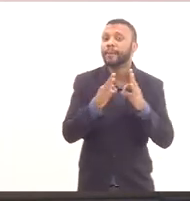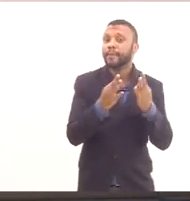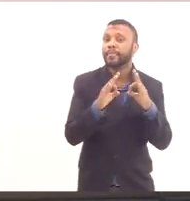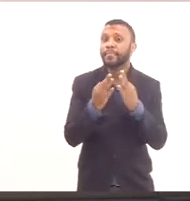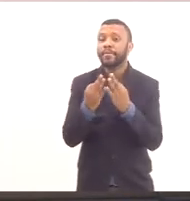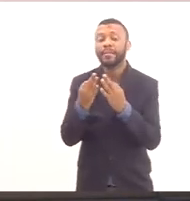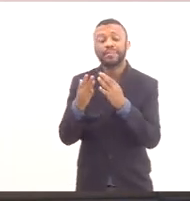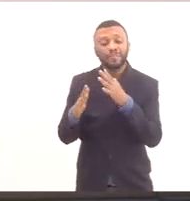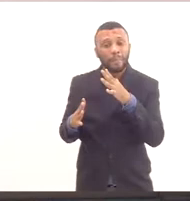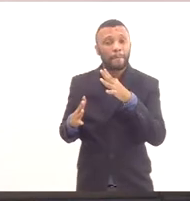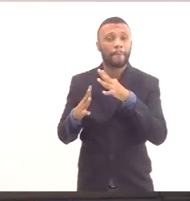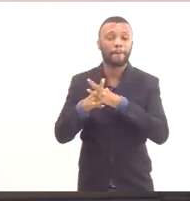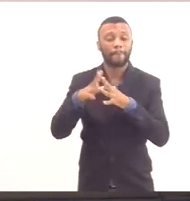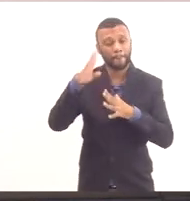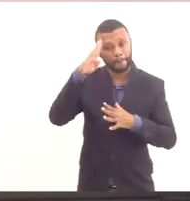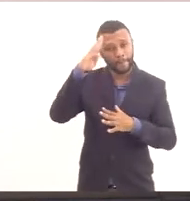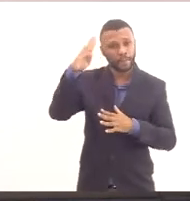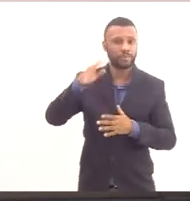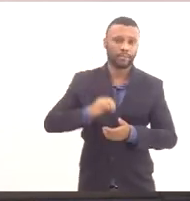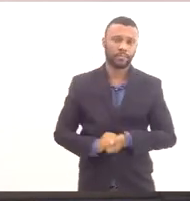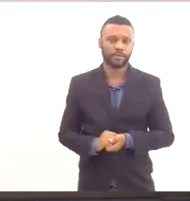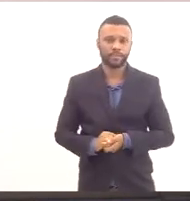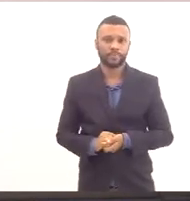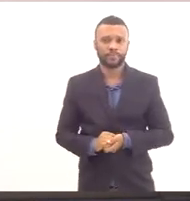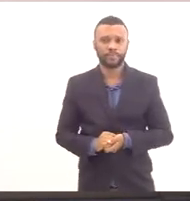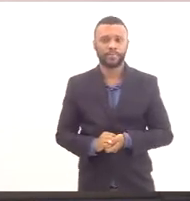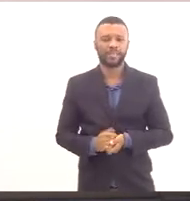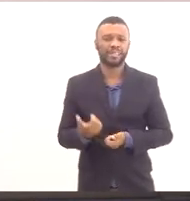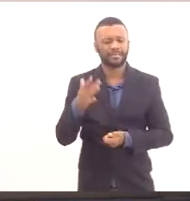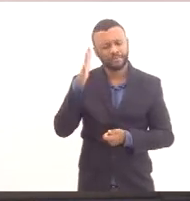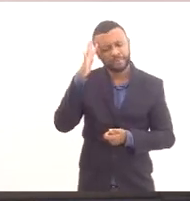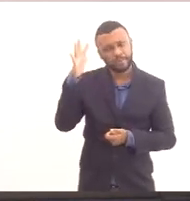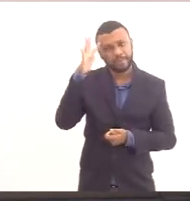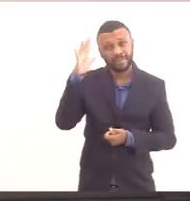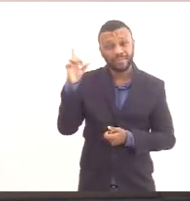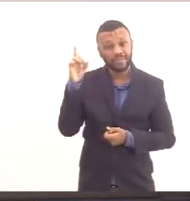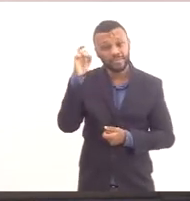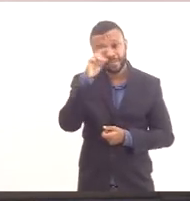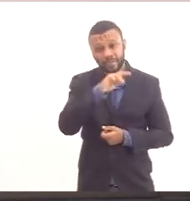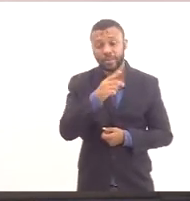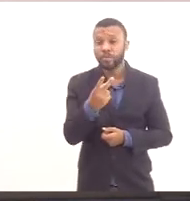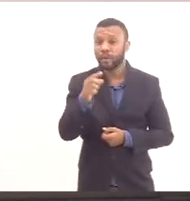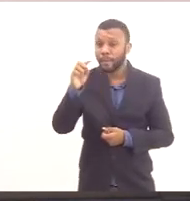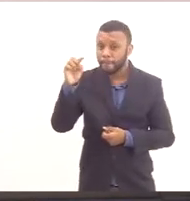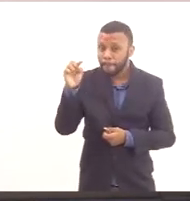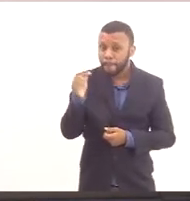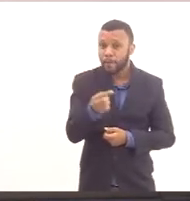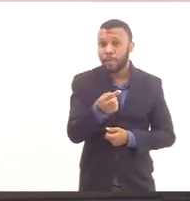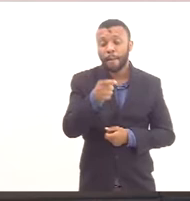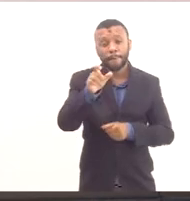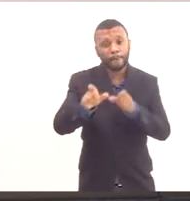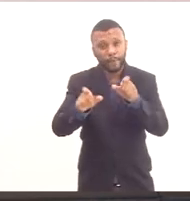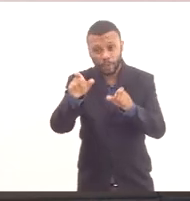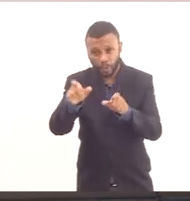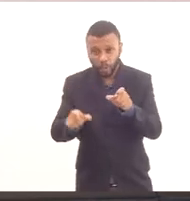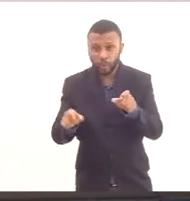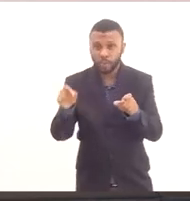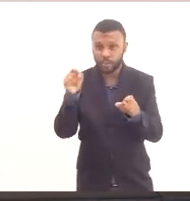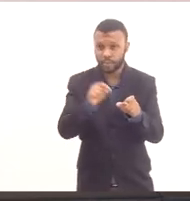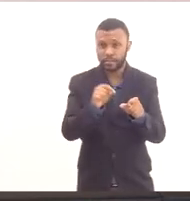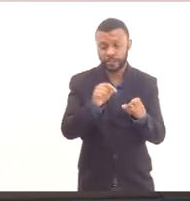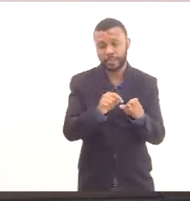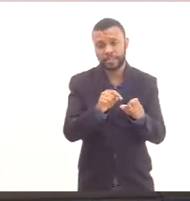máximo e muito distante das duas mil pessoas que estão nesse momento em vulnerabilidade absoluta